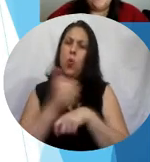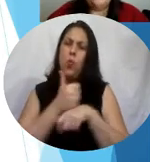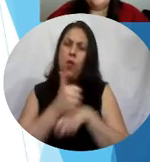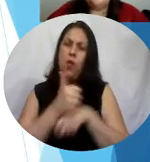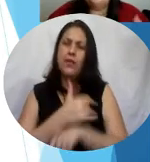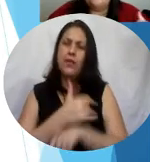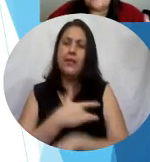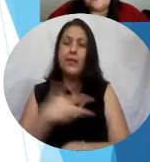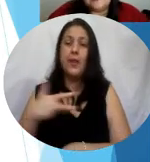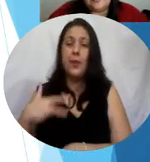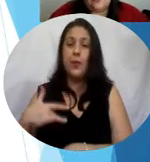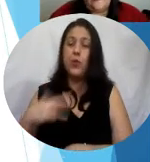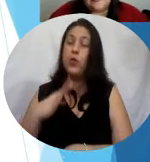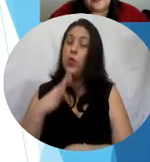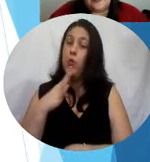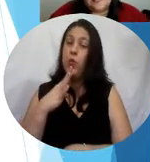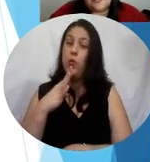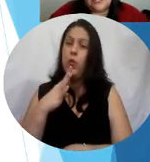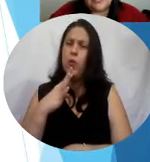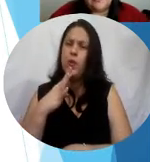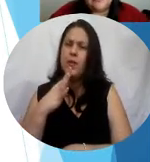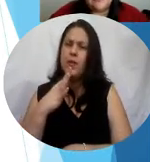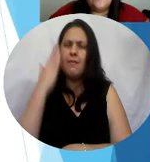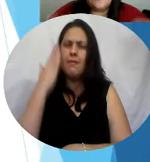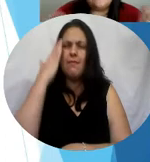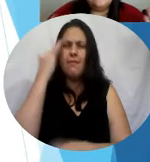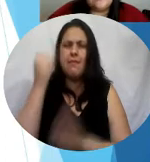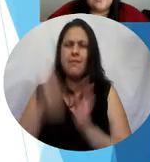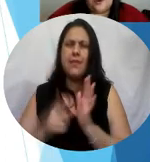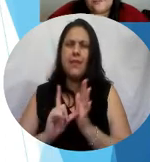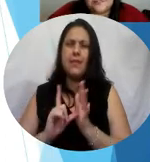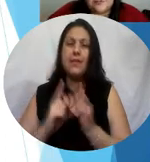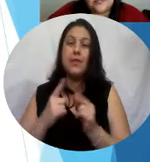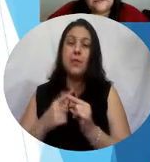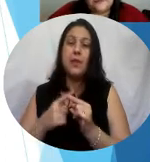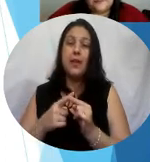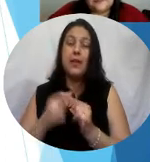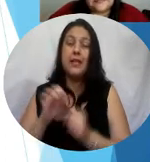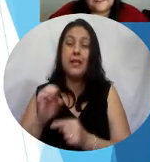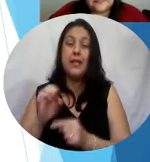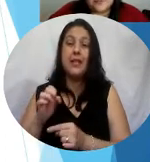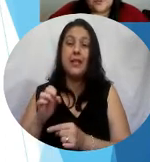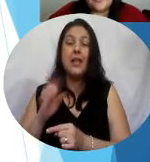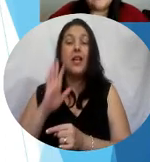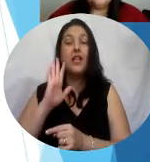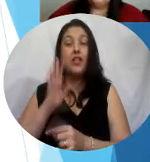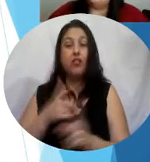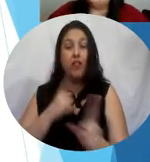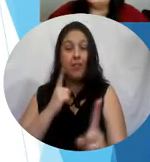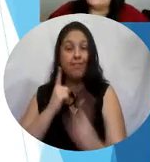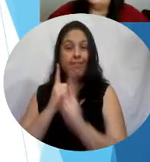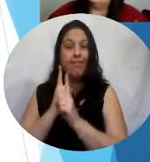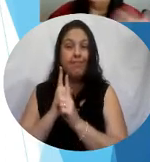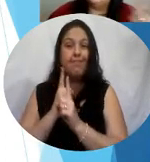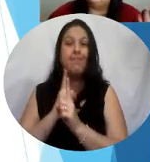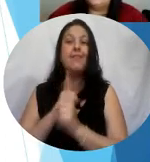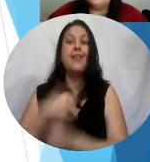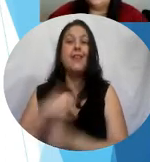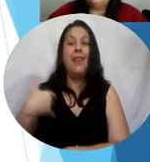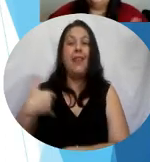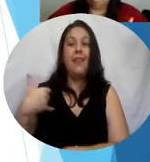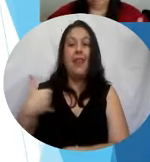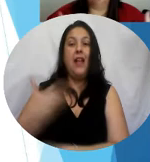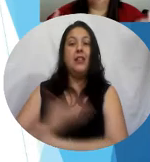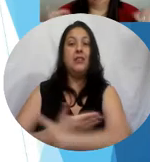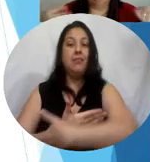quê? Porque quanto mais cedo começa o processo de intervenção, melhor vai ser o desenvolvimento dessa pessoa. Então, alguns médicos já têm